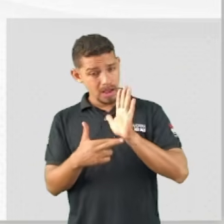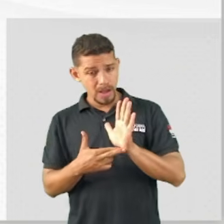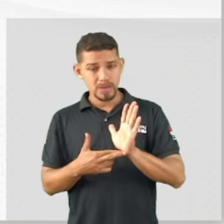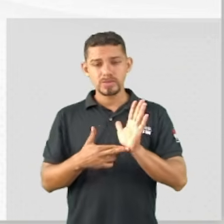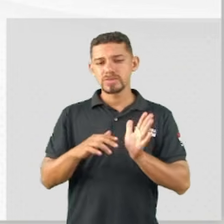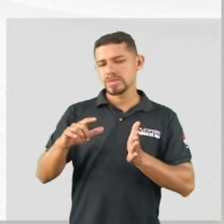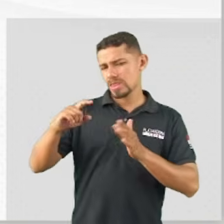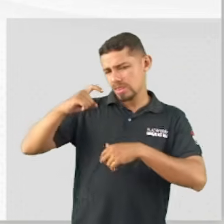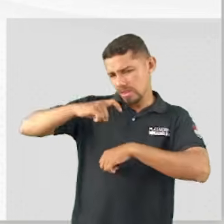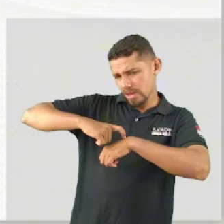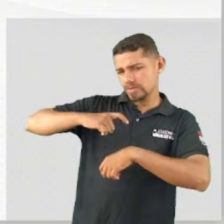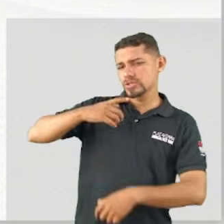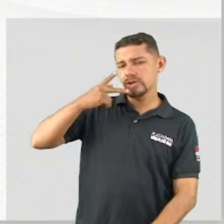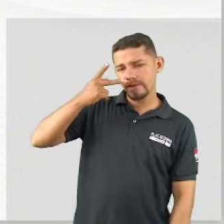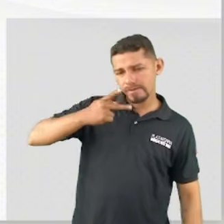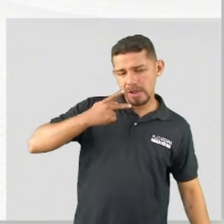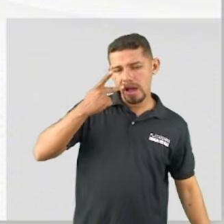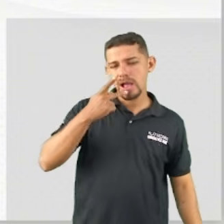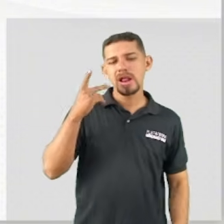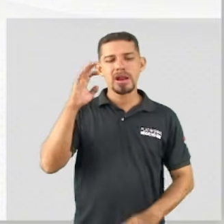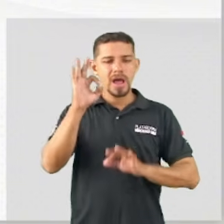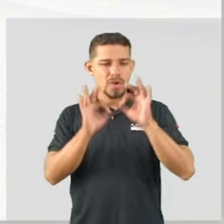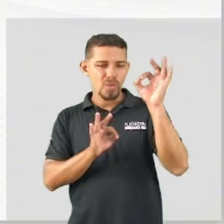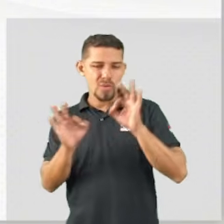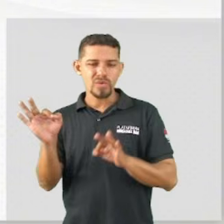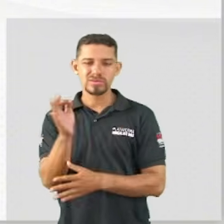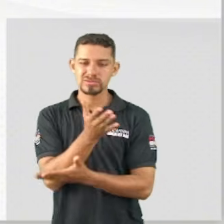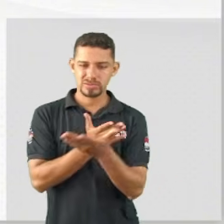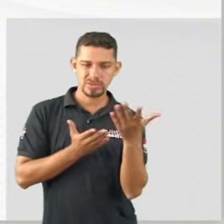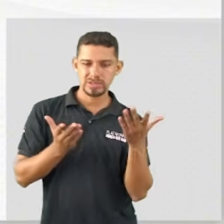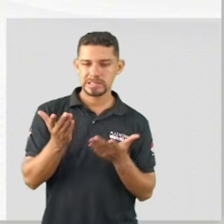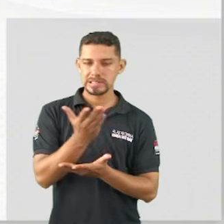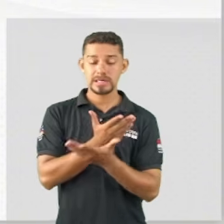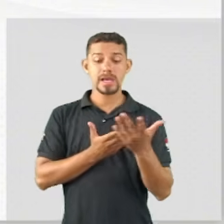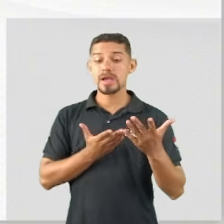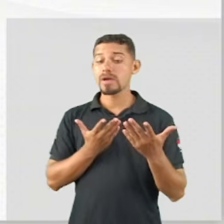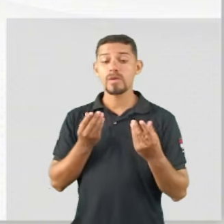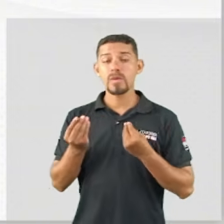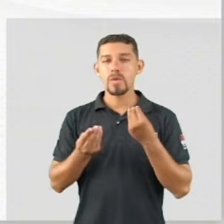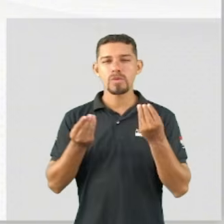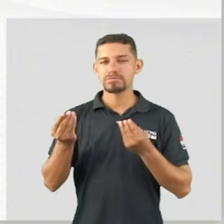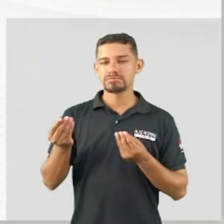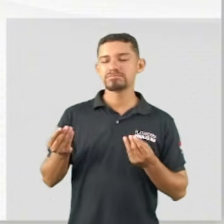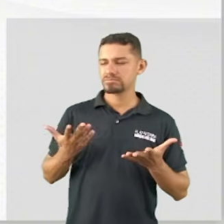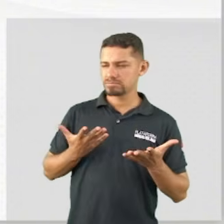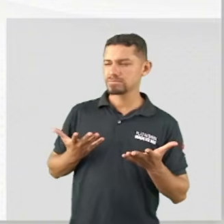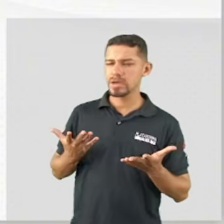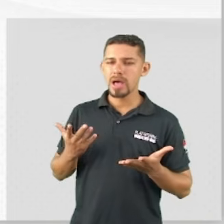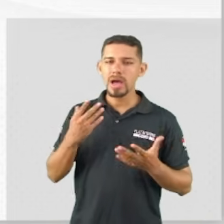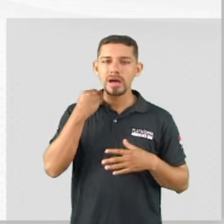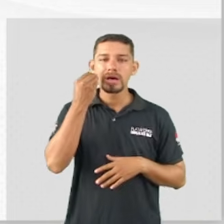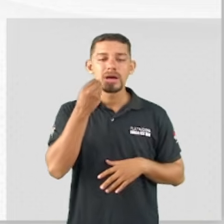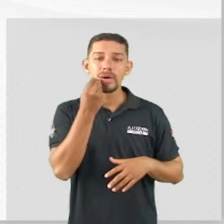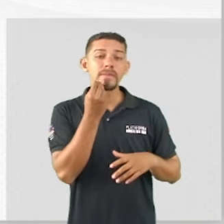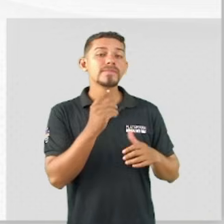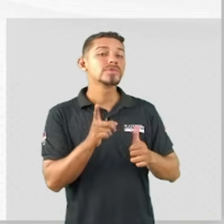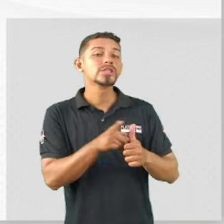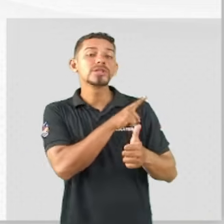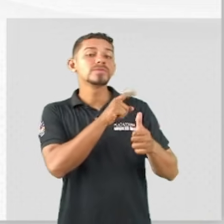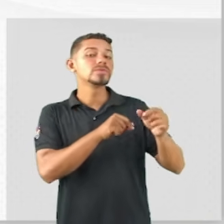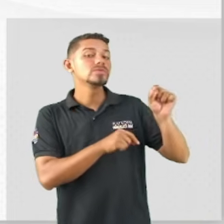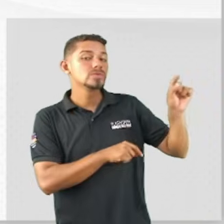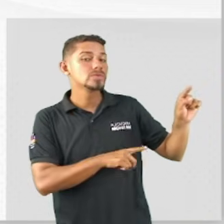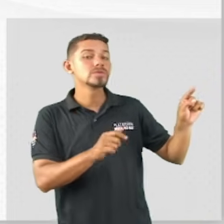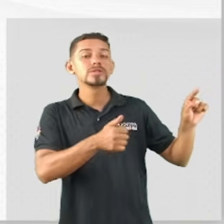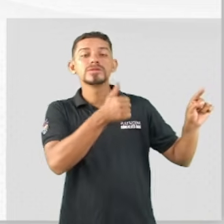questão do tempo de fala, a ordem das intervenções, né, e as formas de interação. Então, quem vai falar primeiro, quem vai